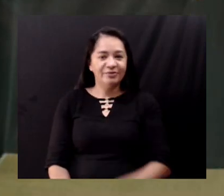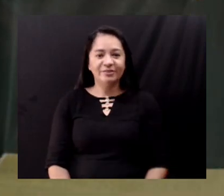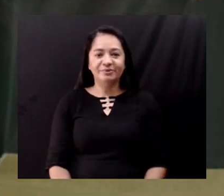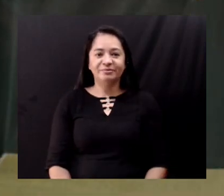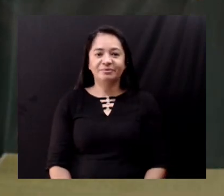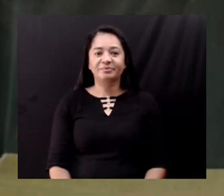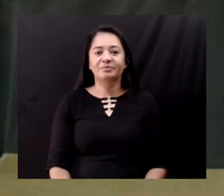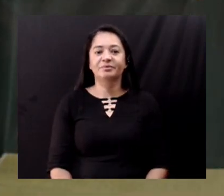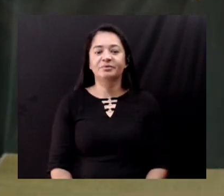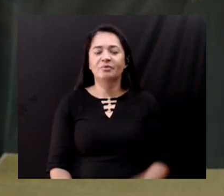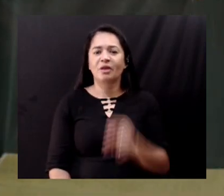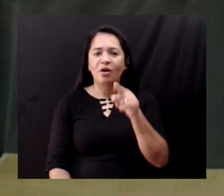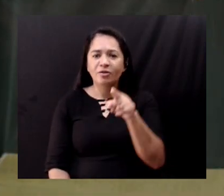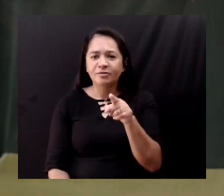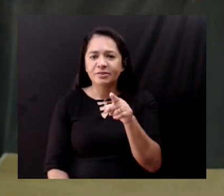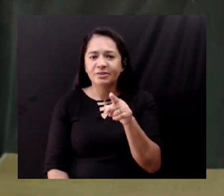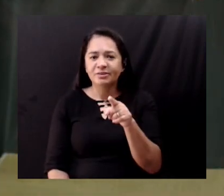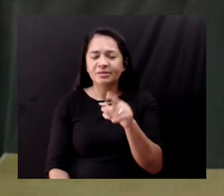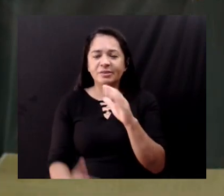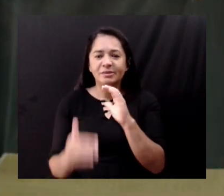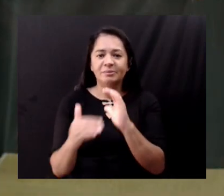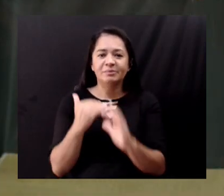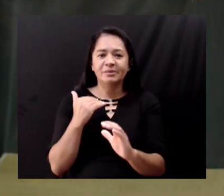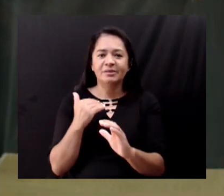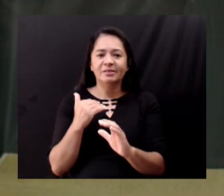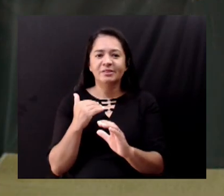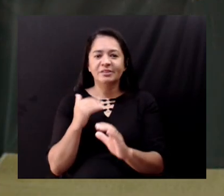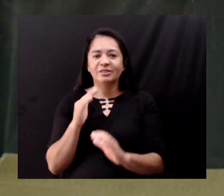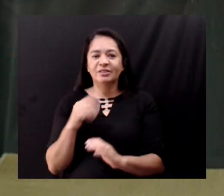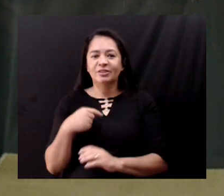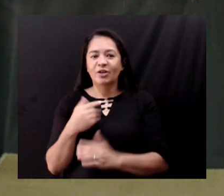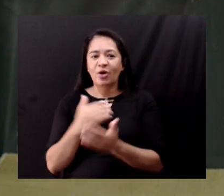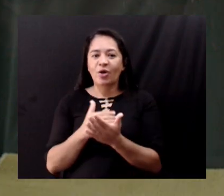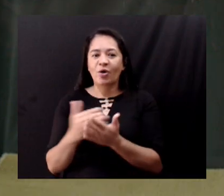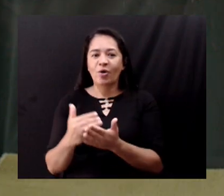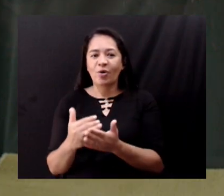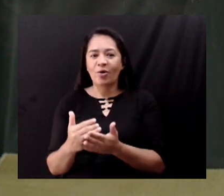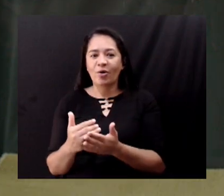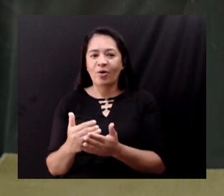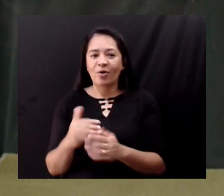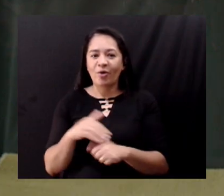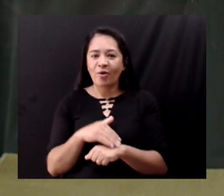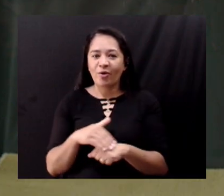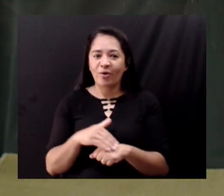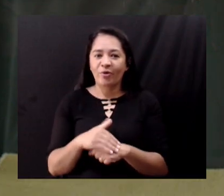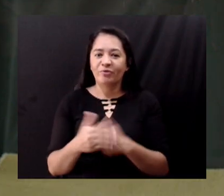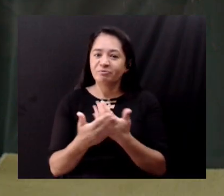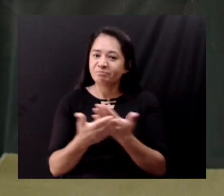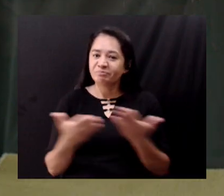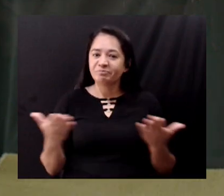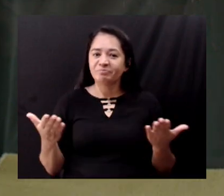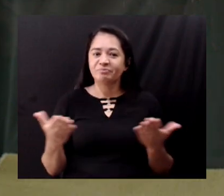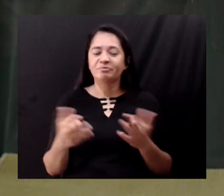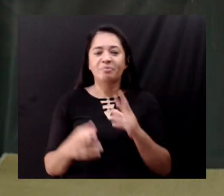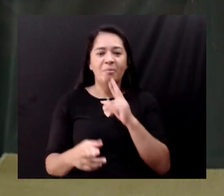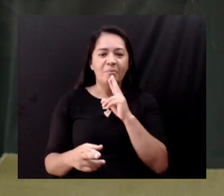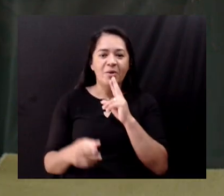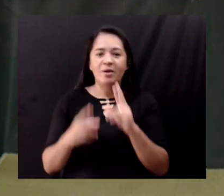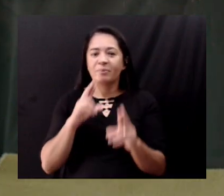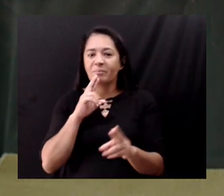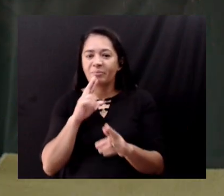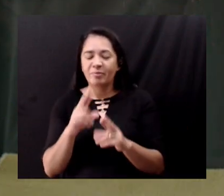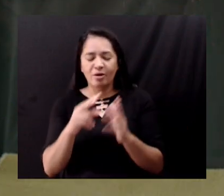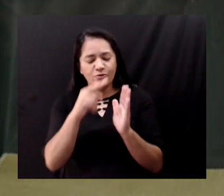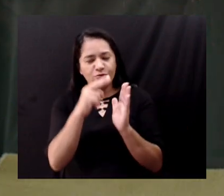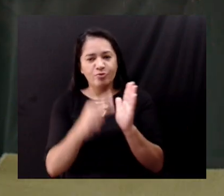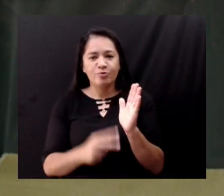aí, ó, manda pra gente a sua mensagem, já já a gente começa a conversar contigo, né, respondendo sua pergunta, lendo seu depoimento, e